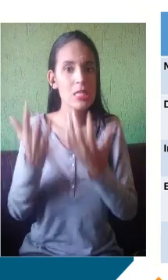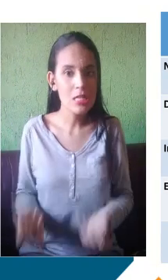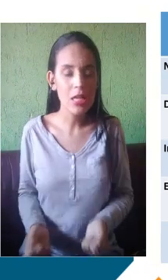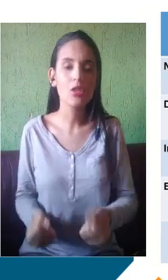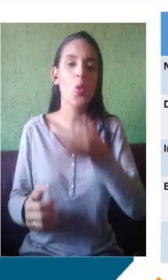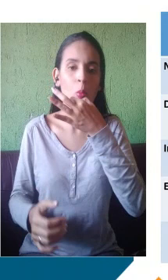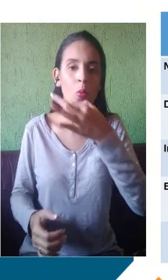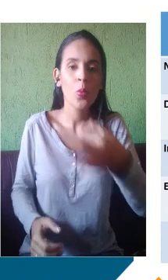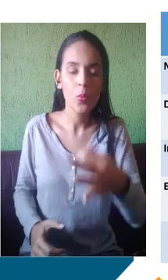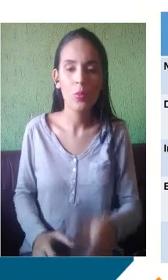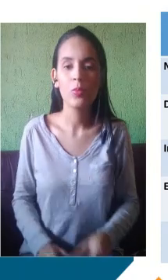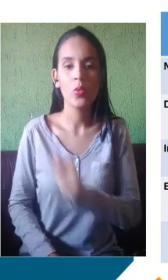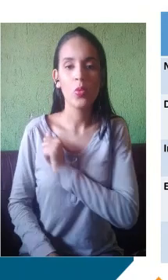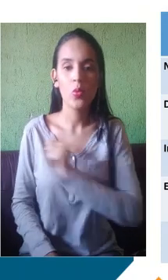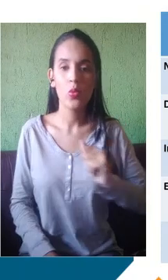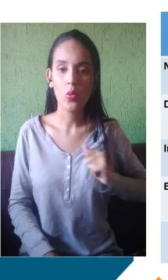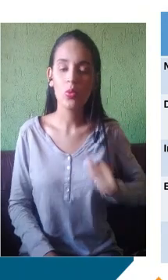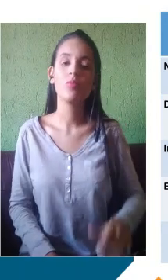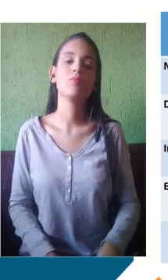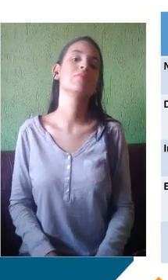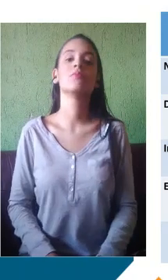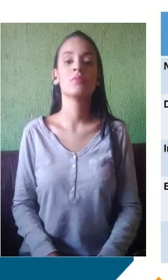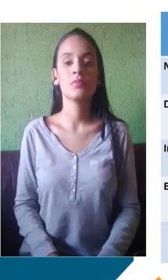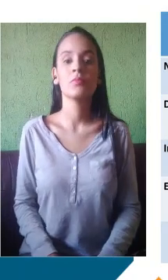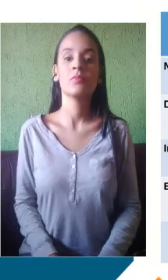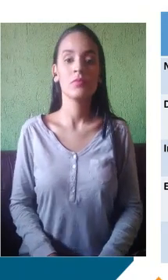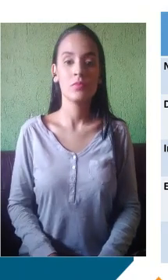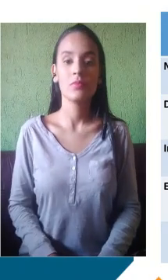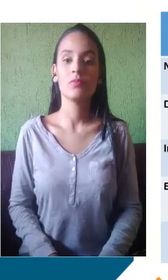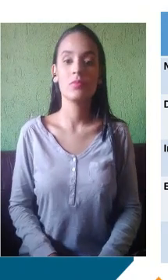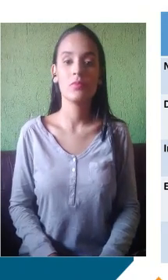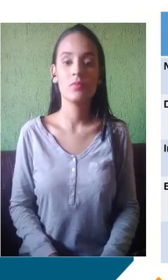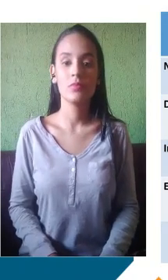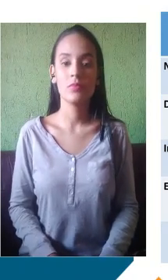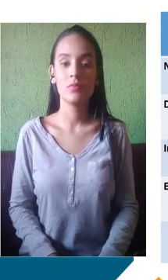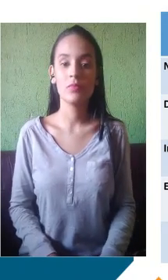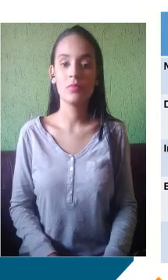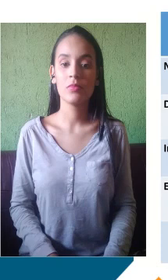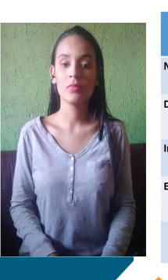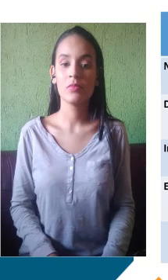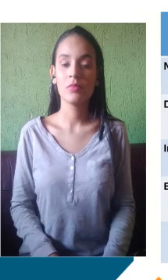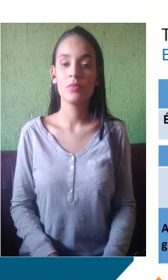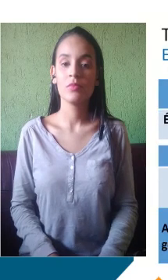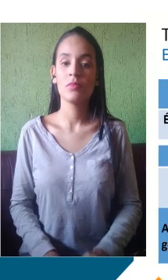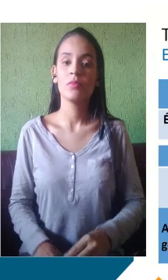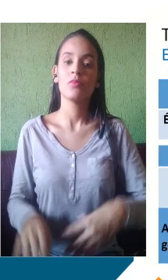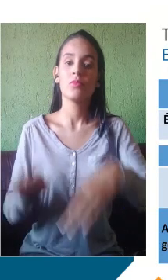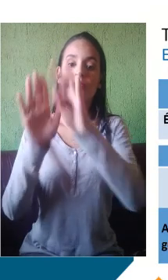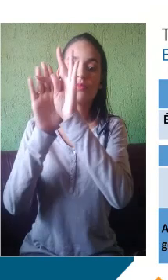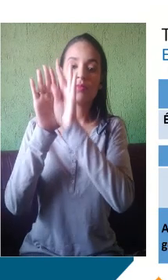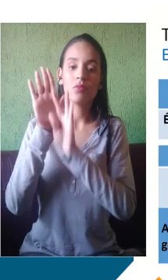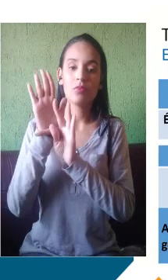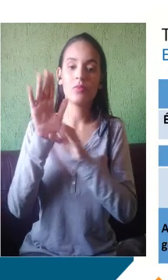convencer, argumentar. Então, nossa aula de hoje é texto argumentativo, ou seja, o texto que defende